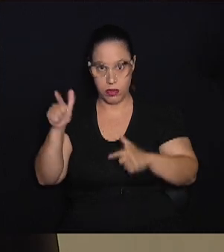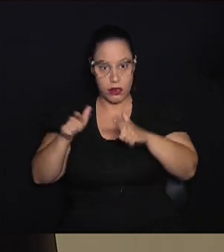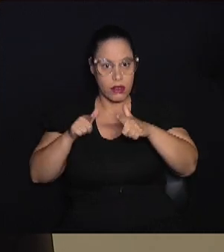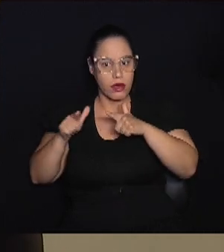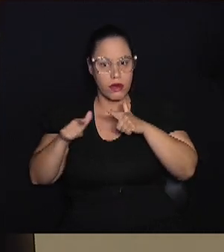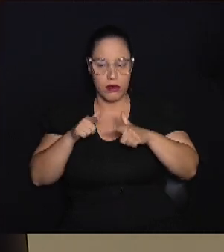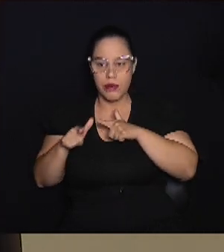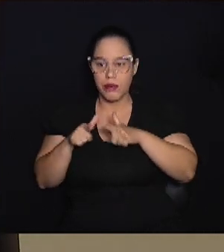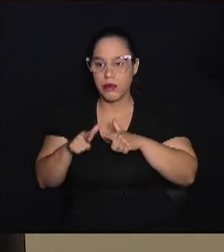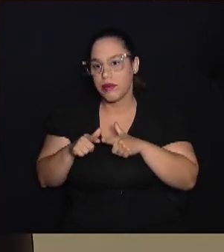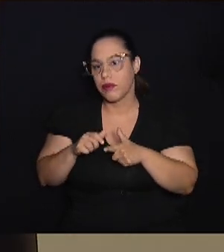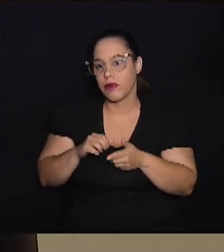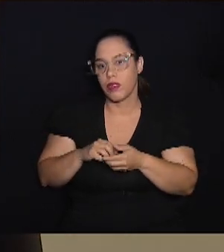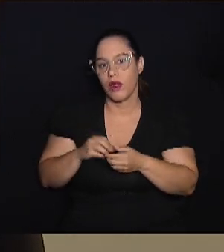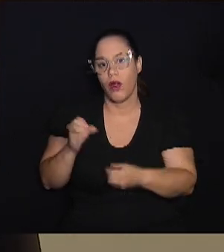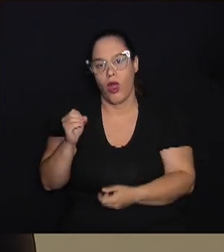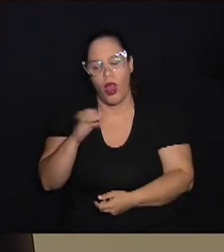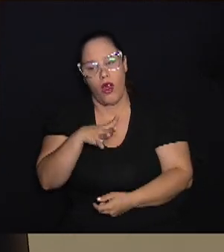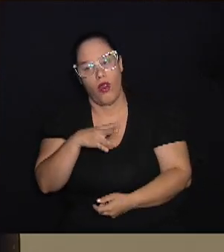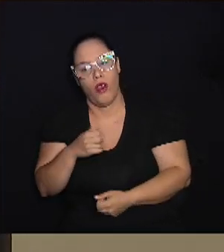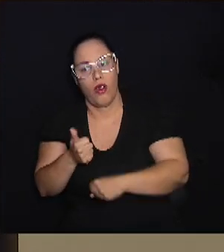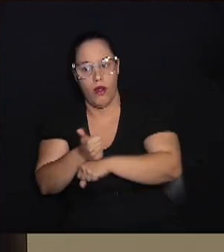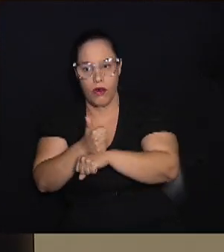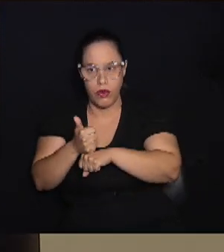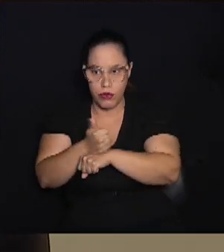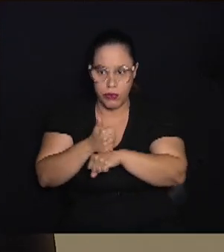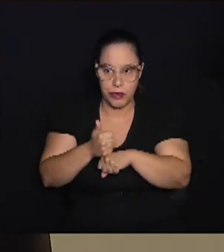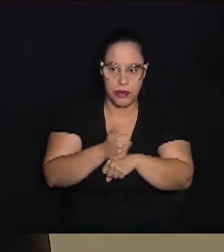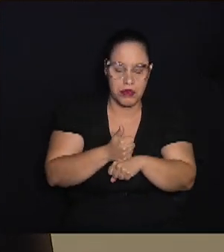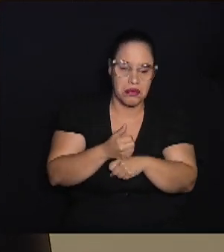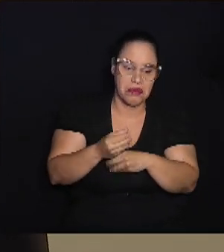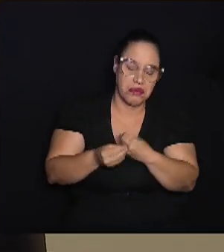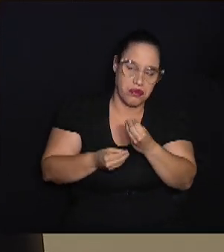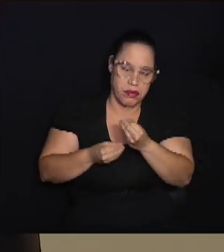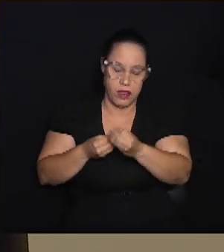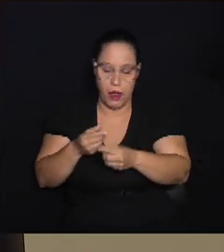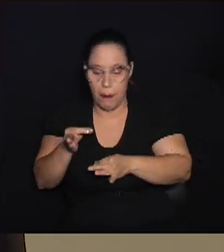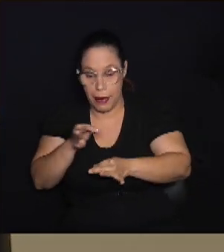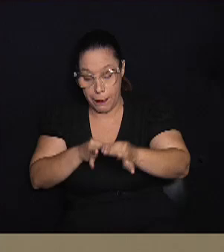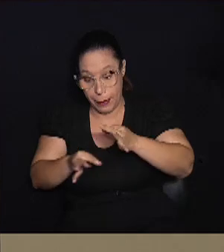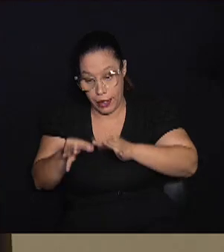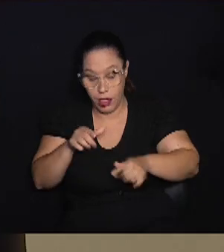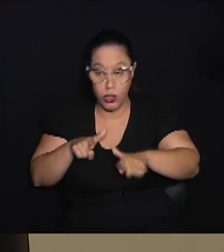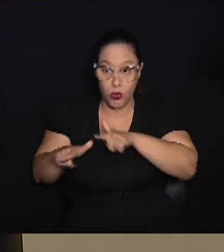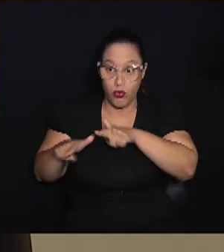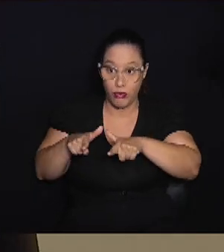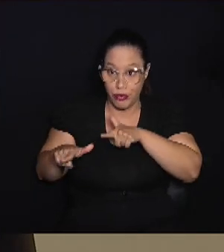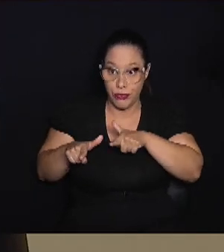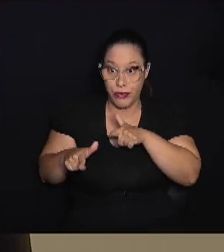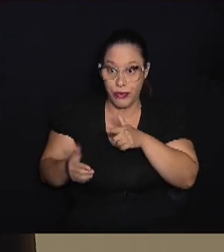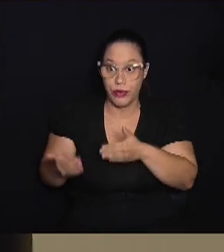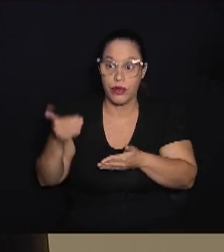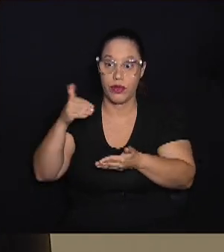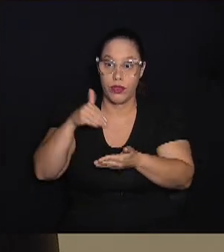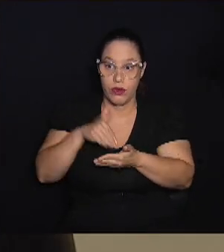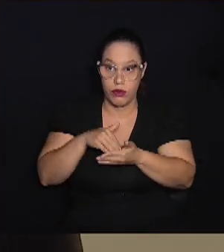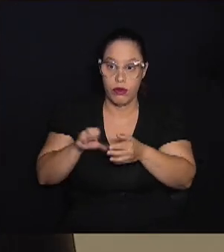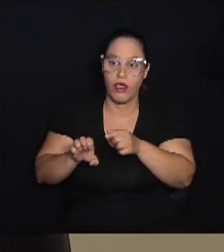essa questão das novas profissões, né? Qualificando essa mulher para o mercado de trabalho ou até mesmo voltado para o segmento